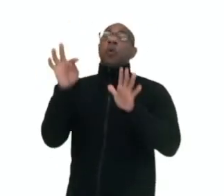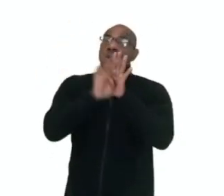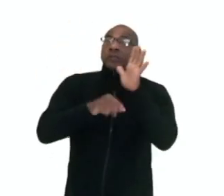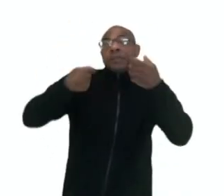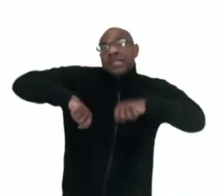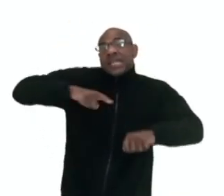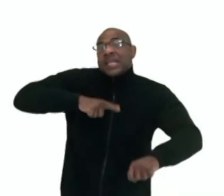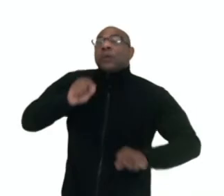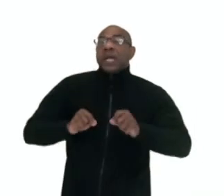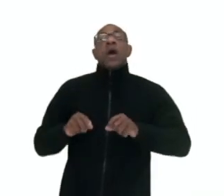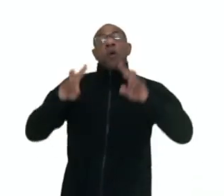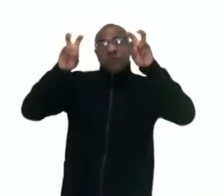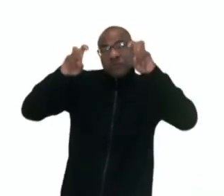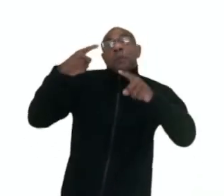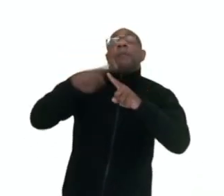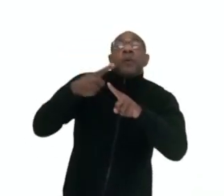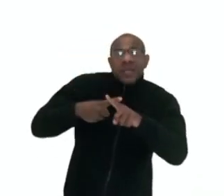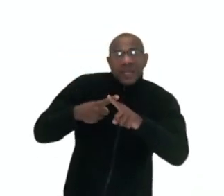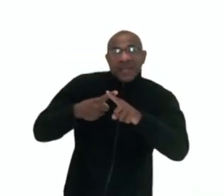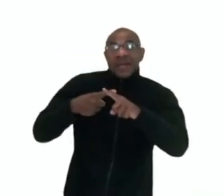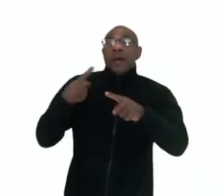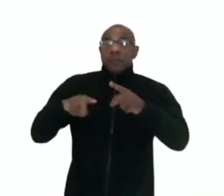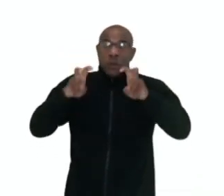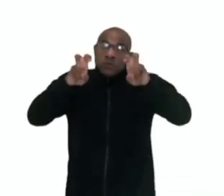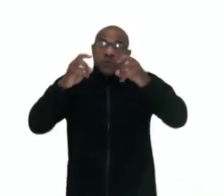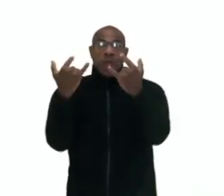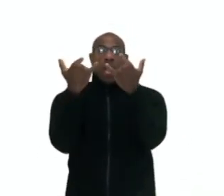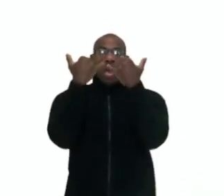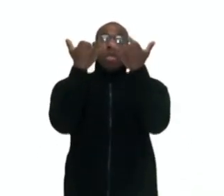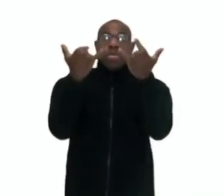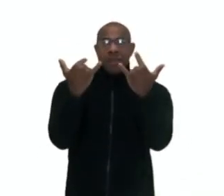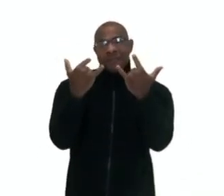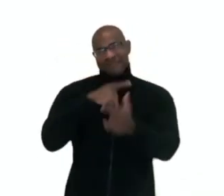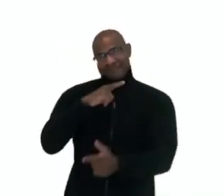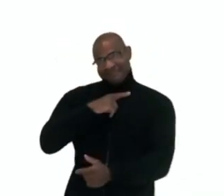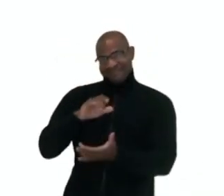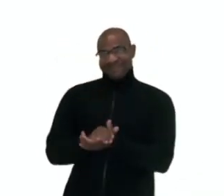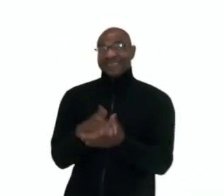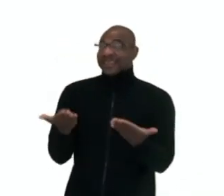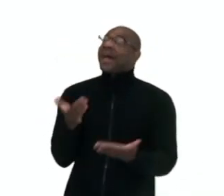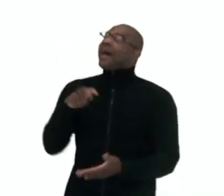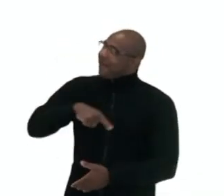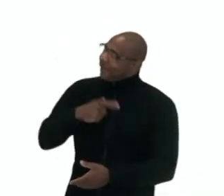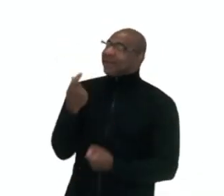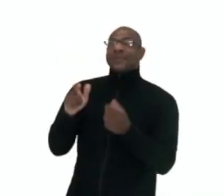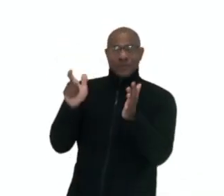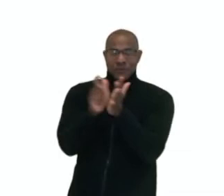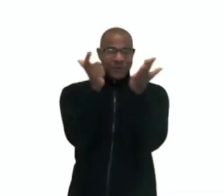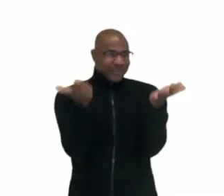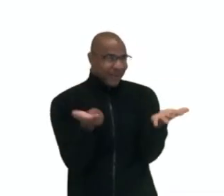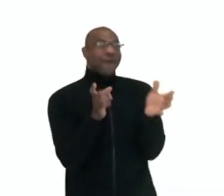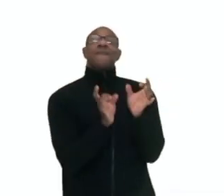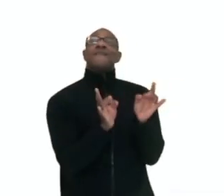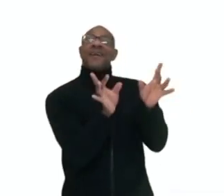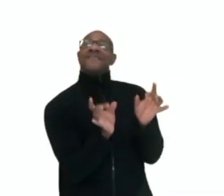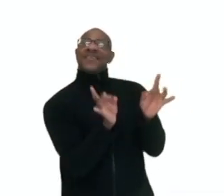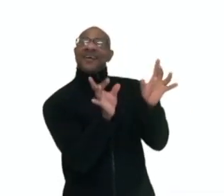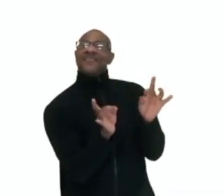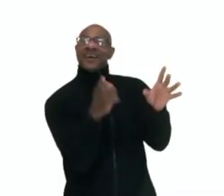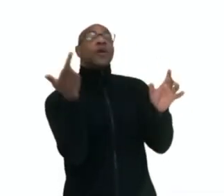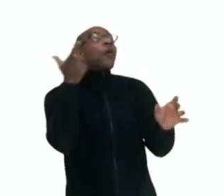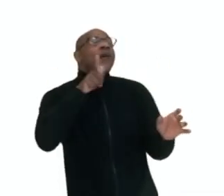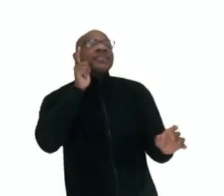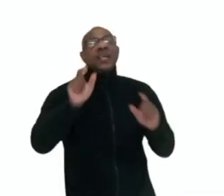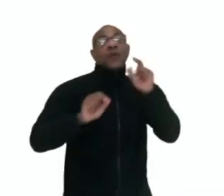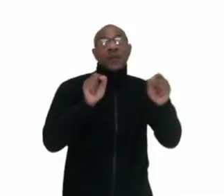o título, por quê? O título vai chamar a atenção e é aí que o jornal vende, que eu